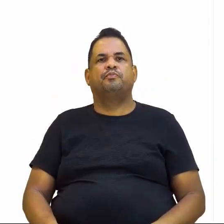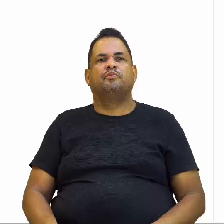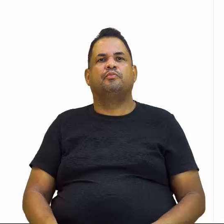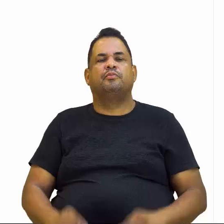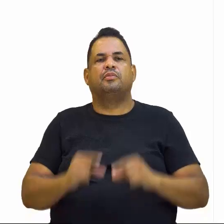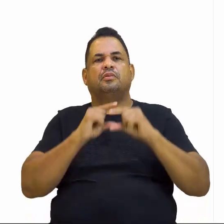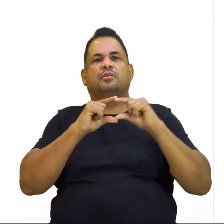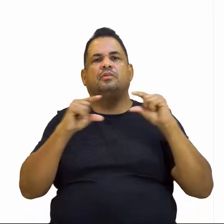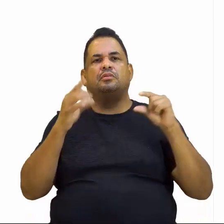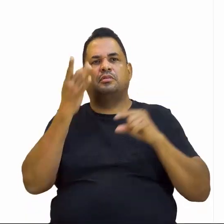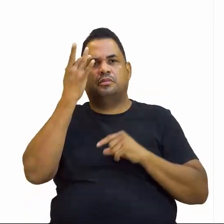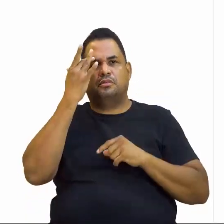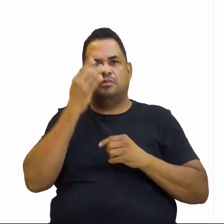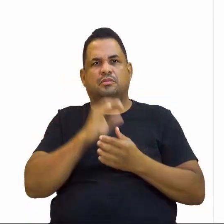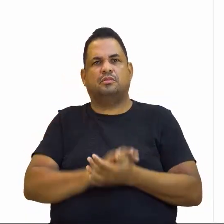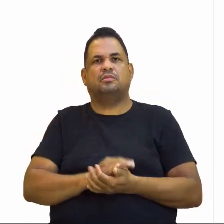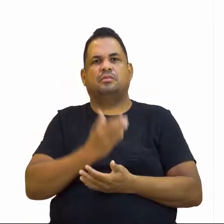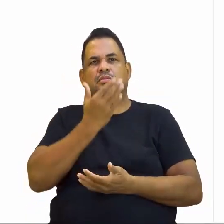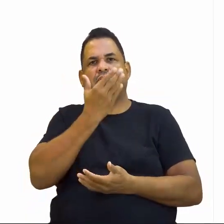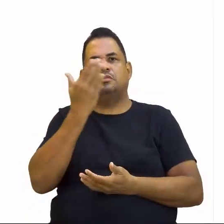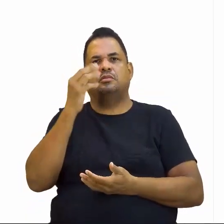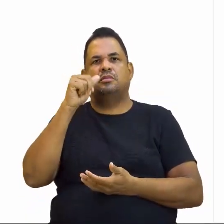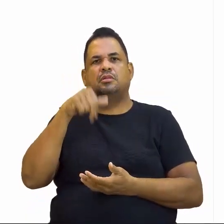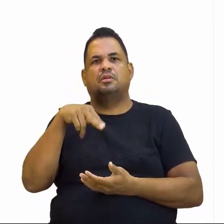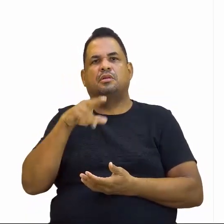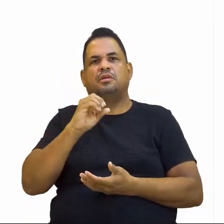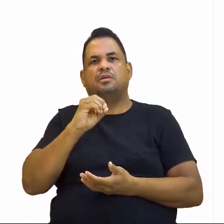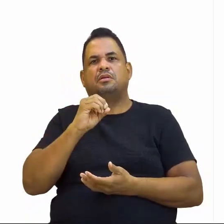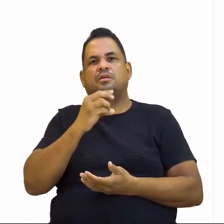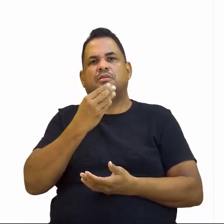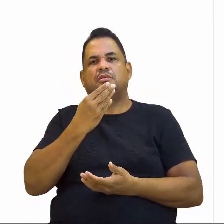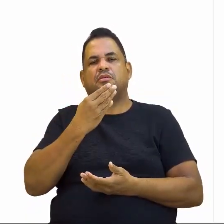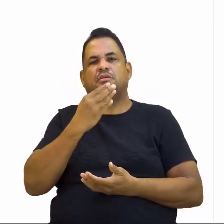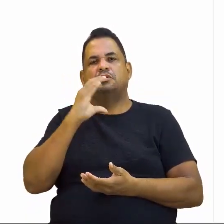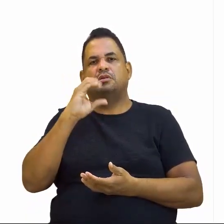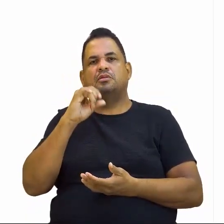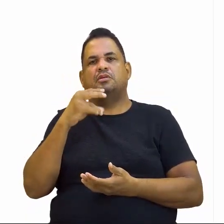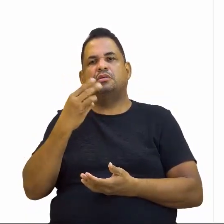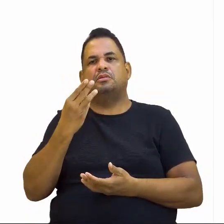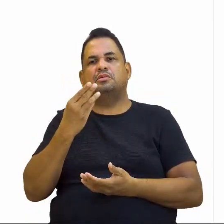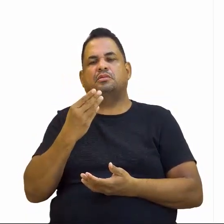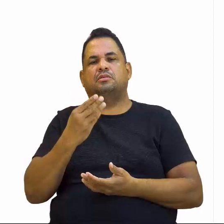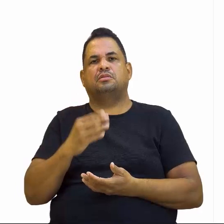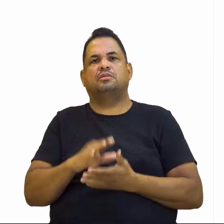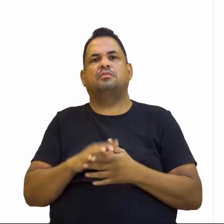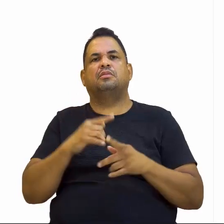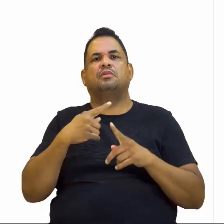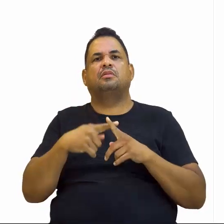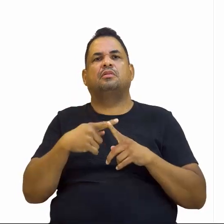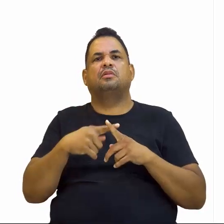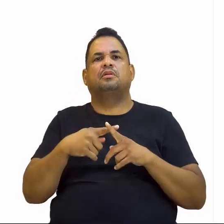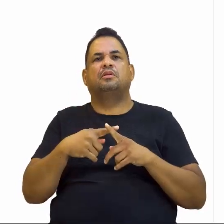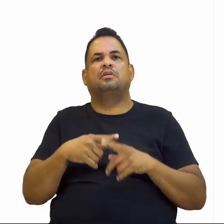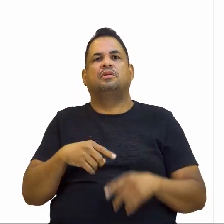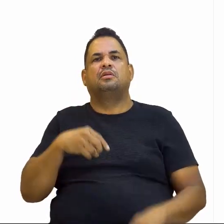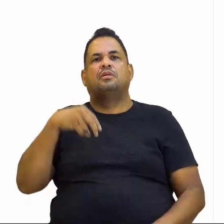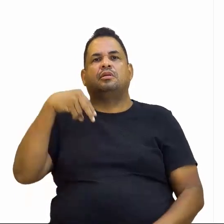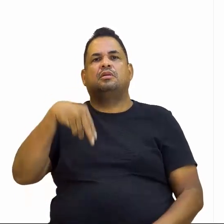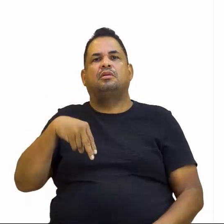Carbonato de sódio, Na2CO3. Por que